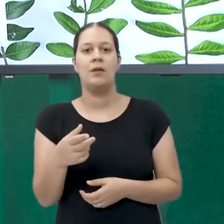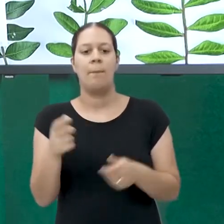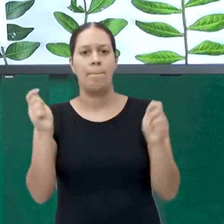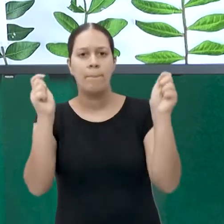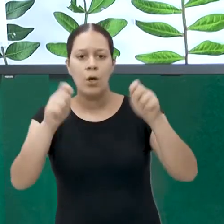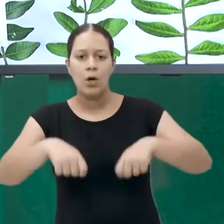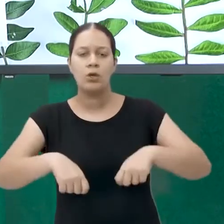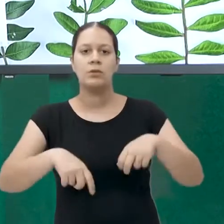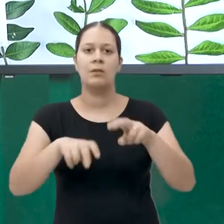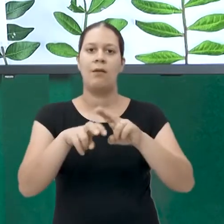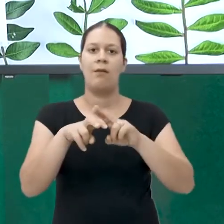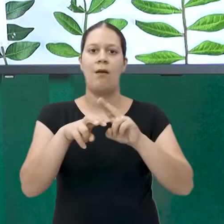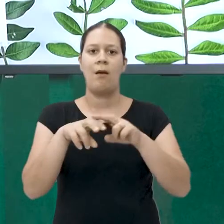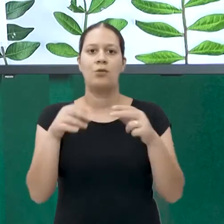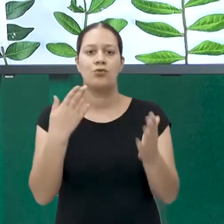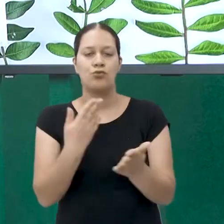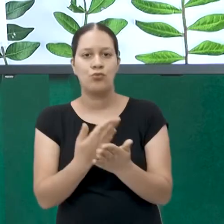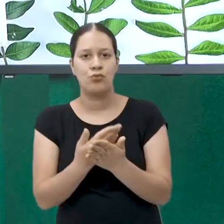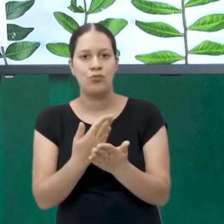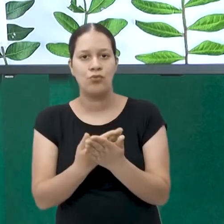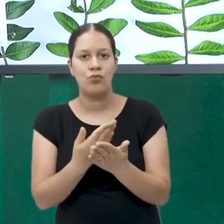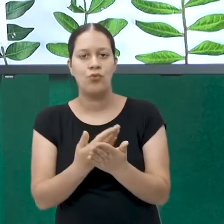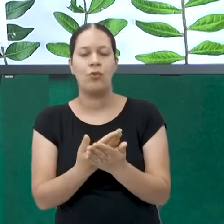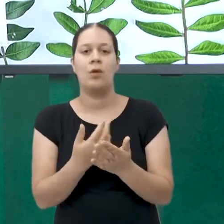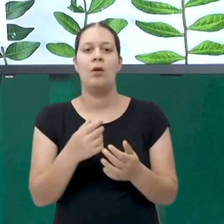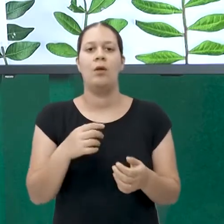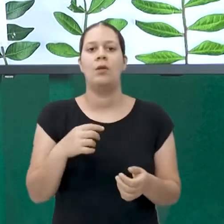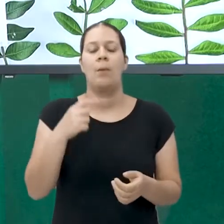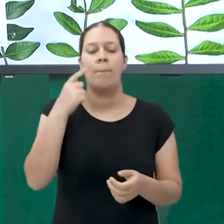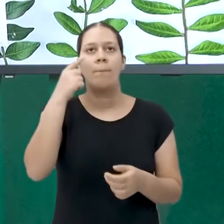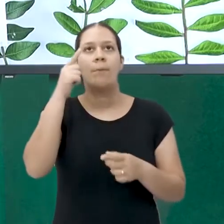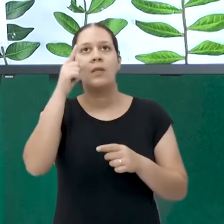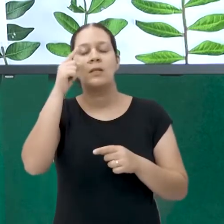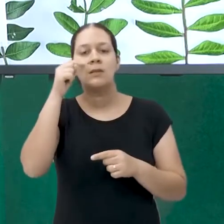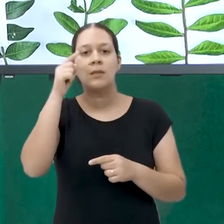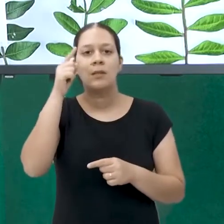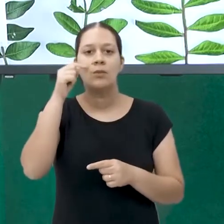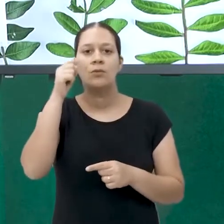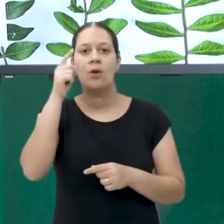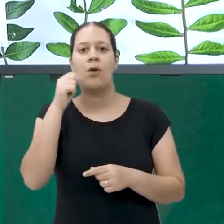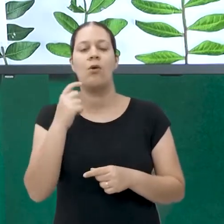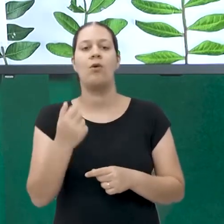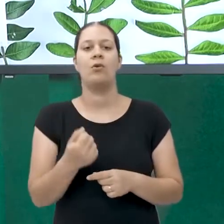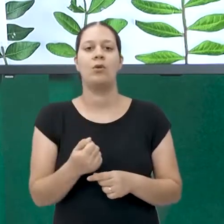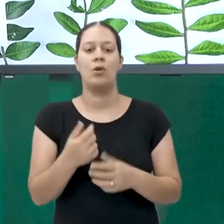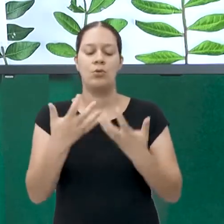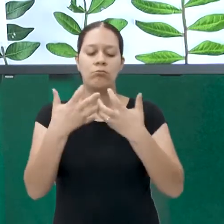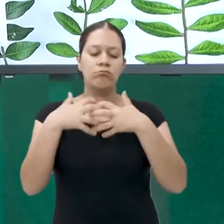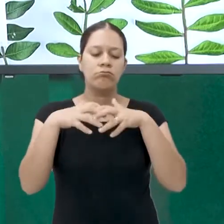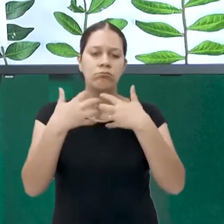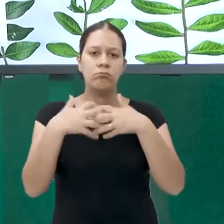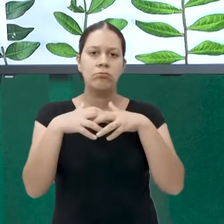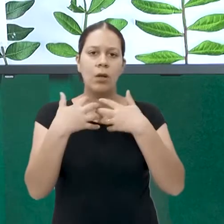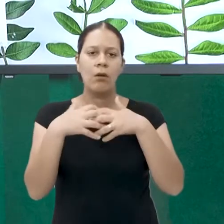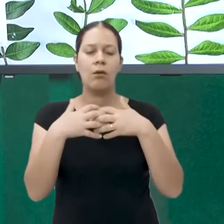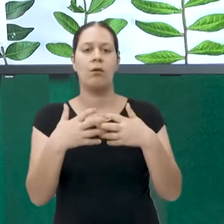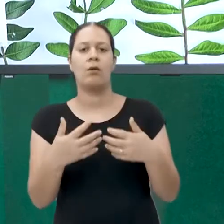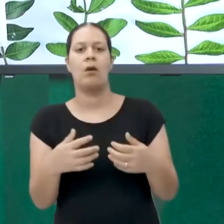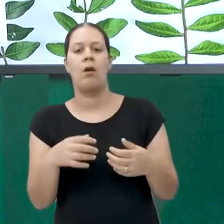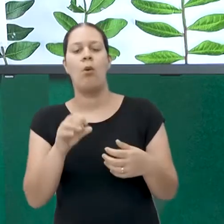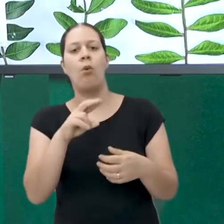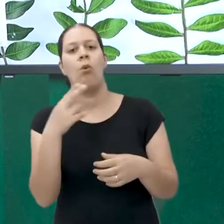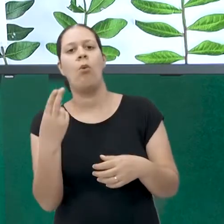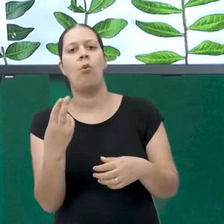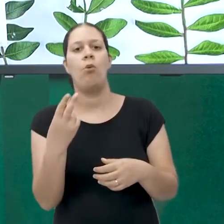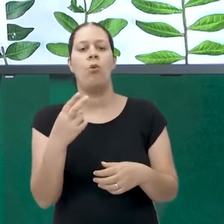na cadeira e estudando, ok? Piscando os olhos, fazendo o cérebro funcionar e trabalhar enlouquecidamente, seja para a plantinha